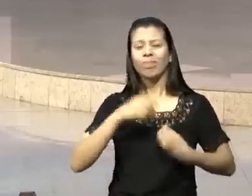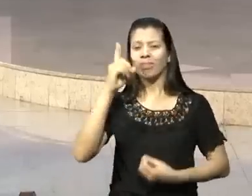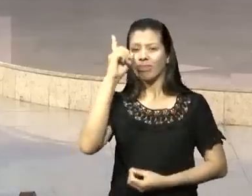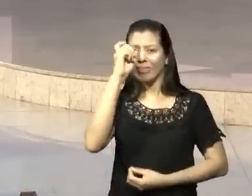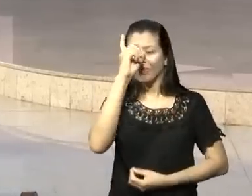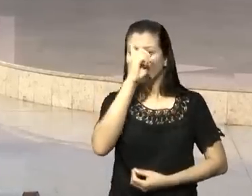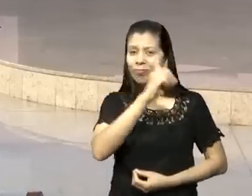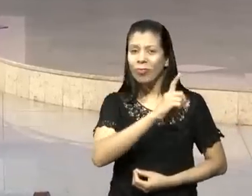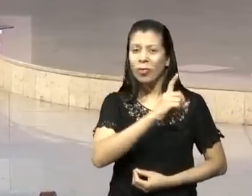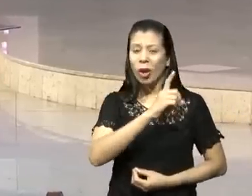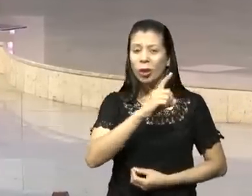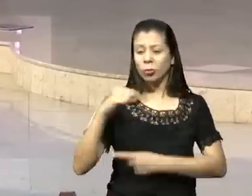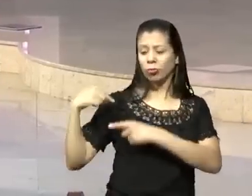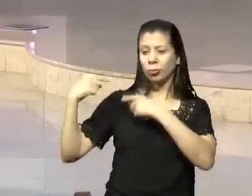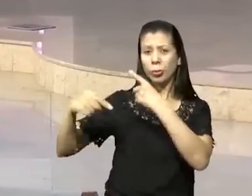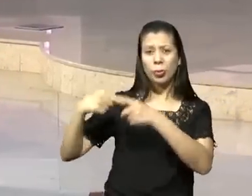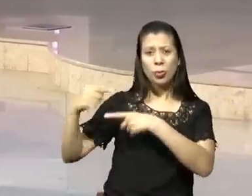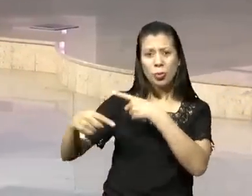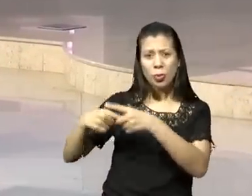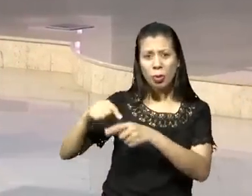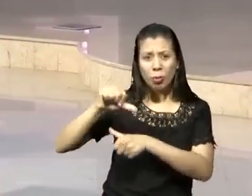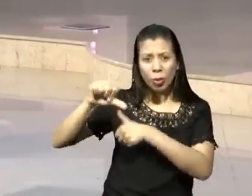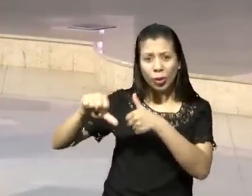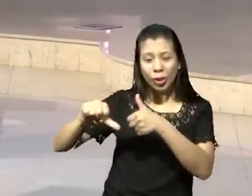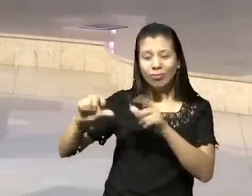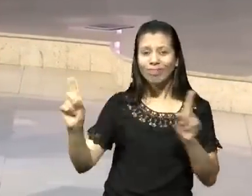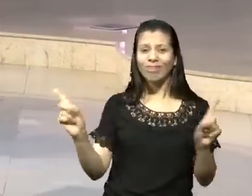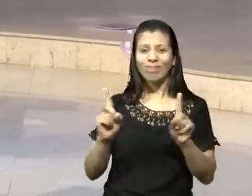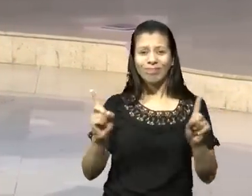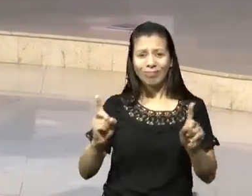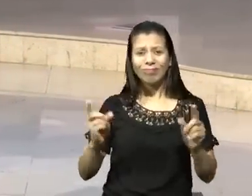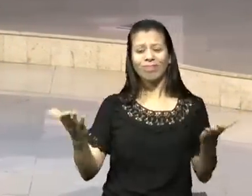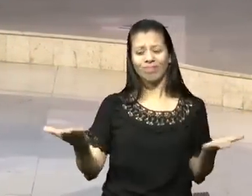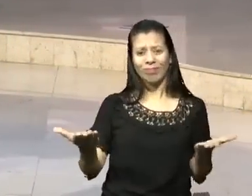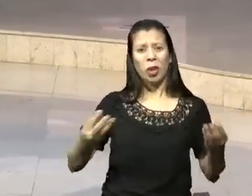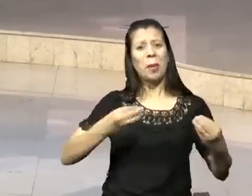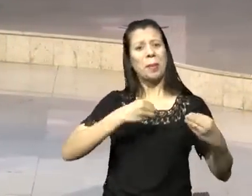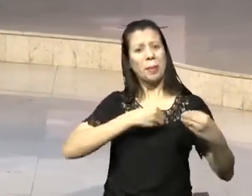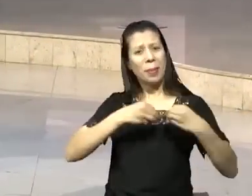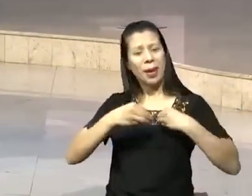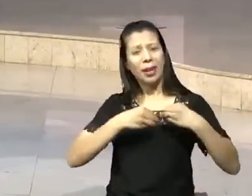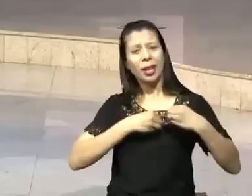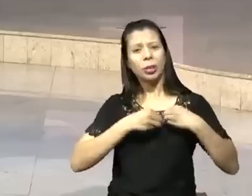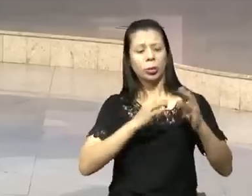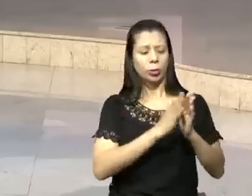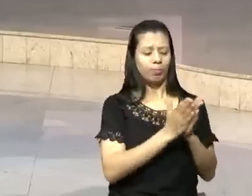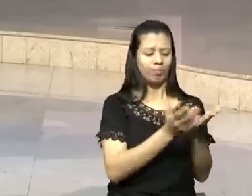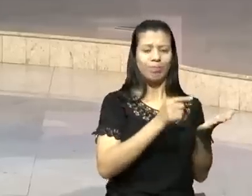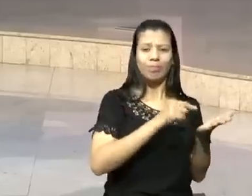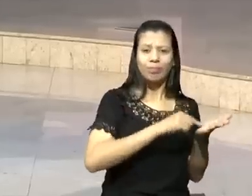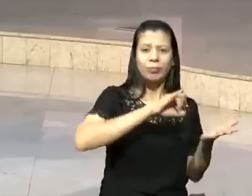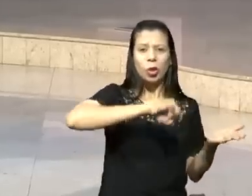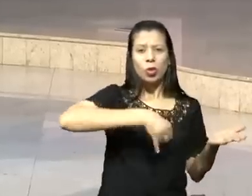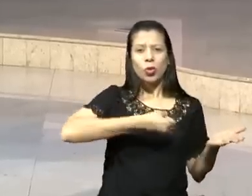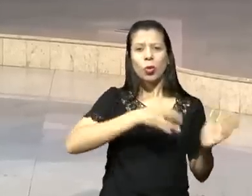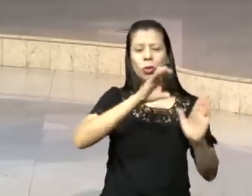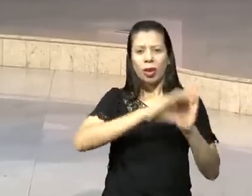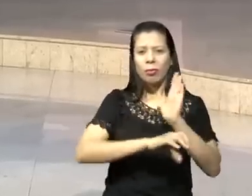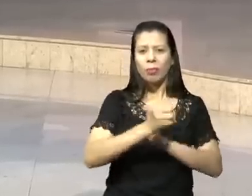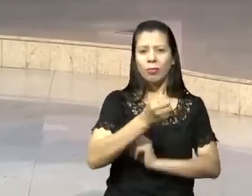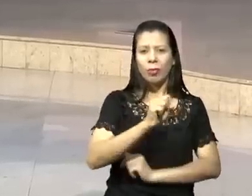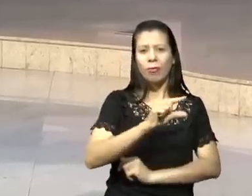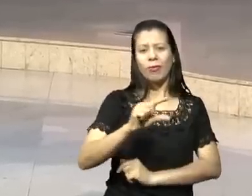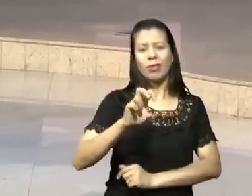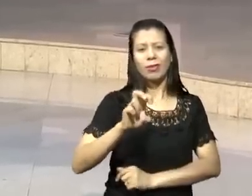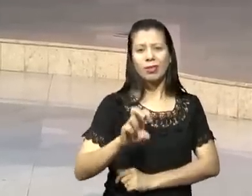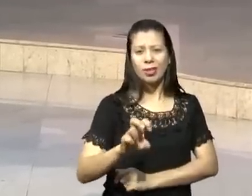natureza permanece a mesma então nós vamos saltear alguns versos São João 8 abre a palavra de Deus e deixa aberta nesse capítulo verso 5